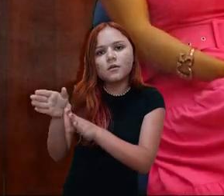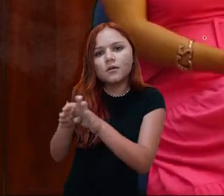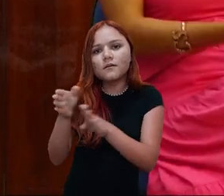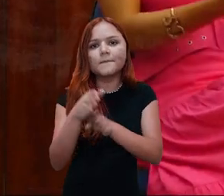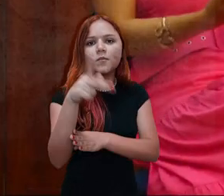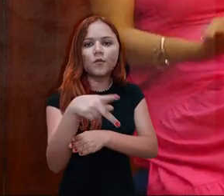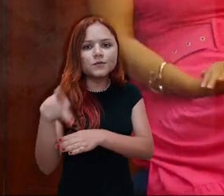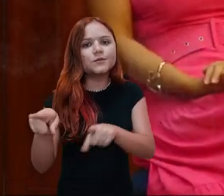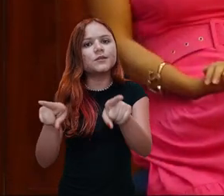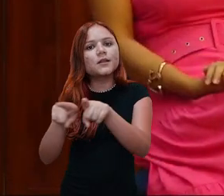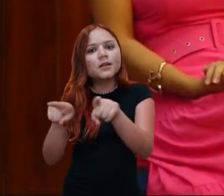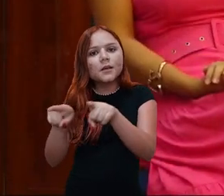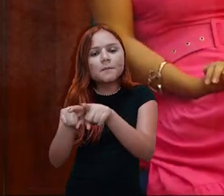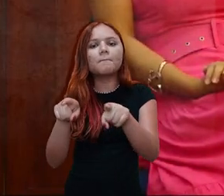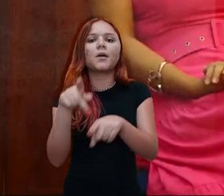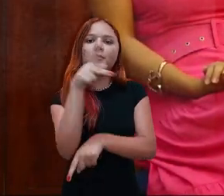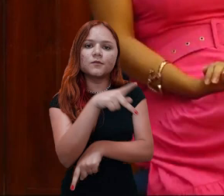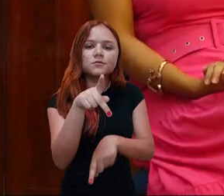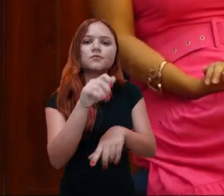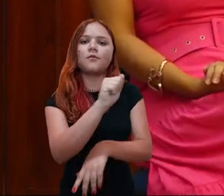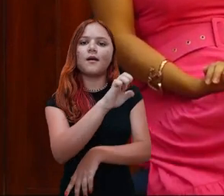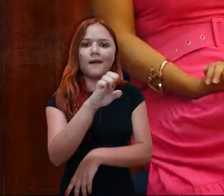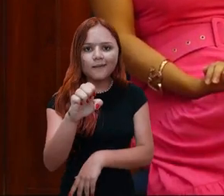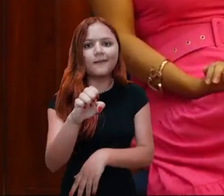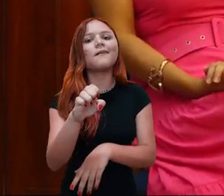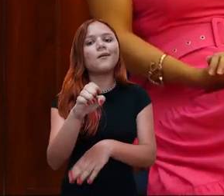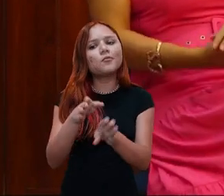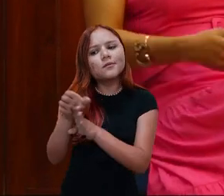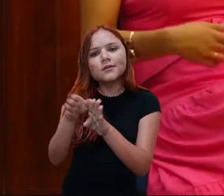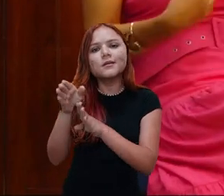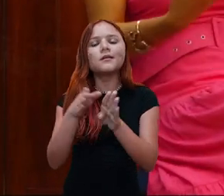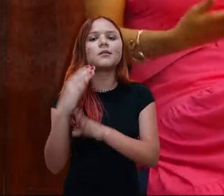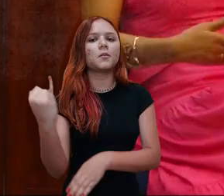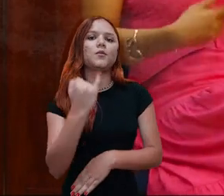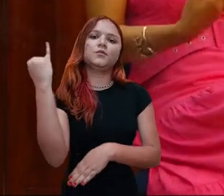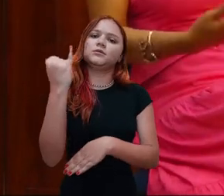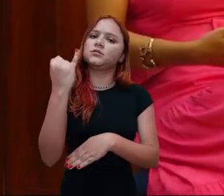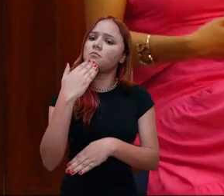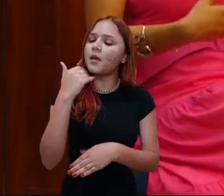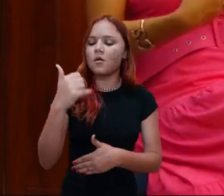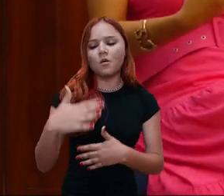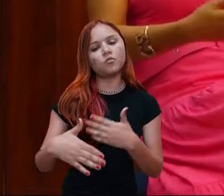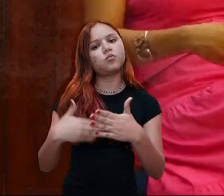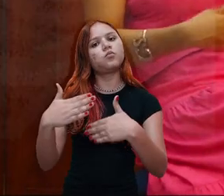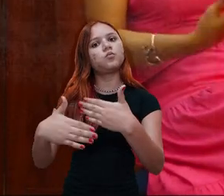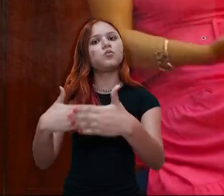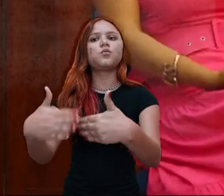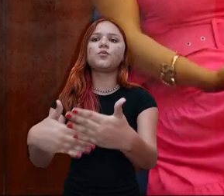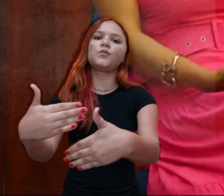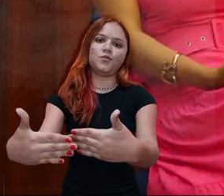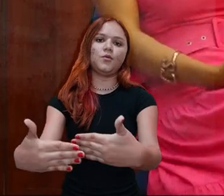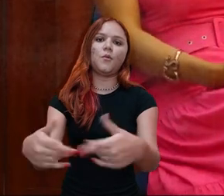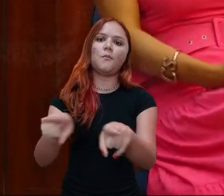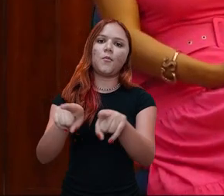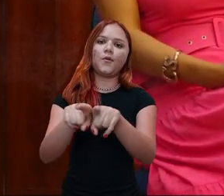turma quanto o trabalho dos professores do AEE. E vai começar a fluir melhor com um trabalho